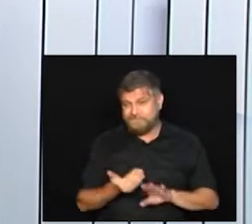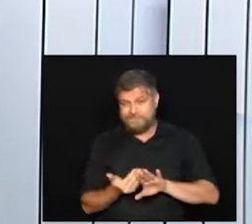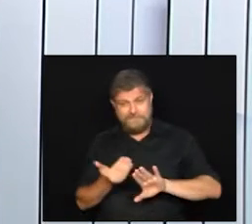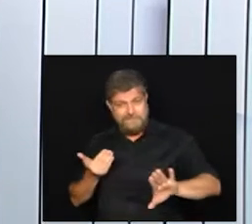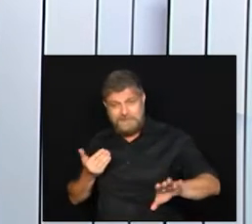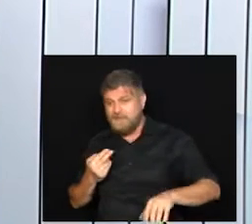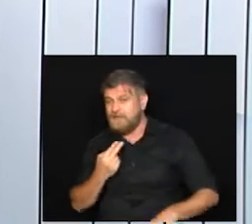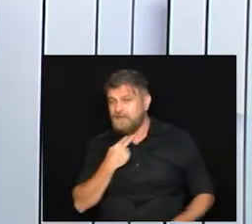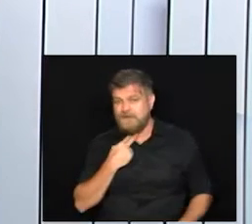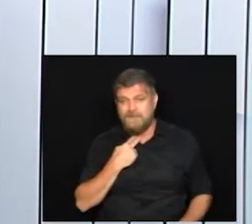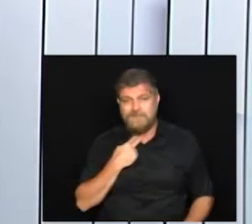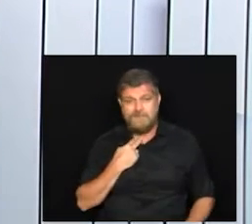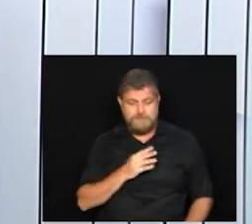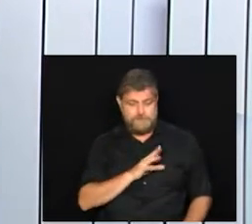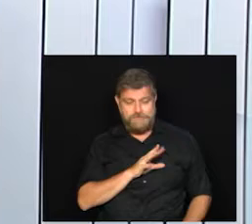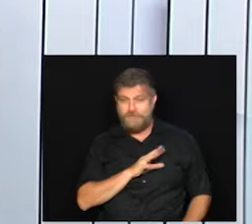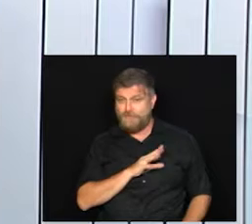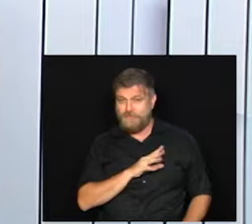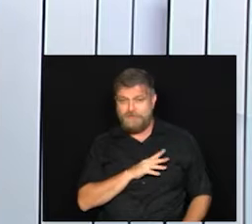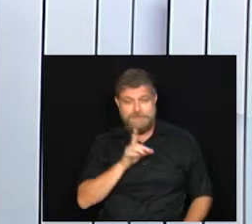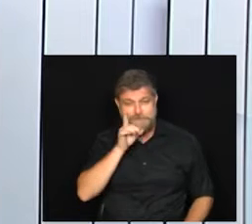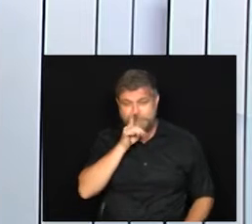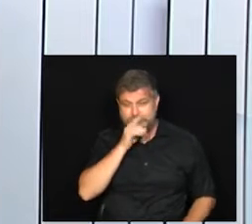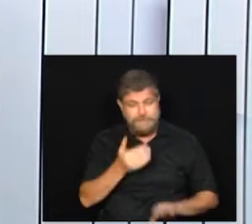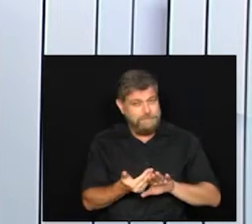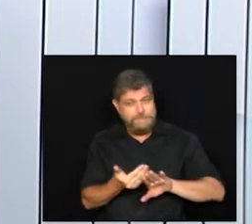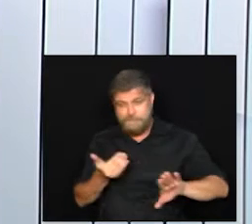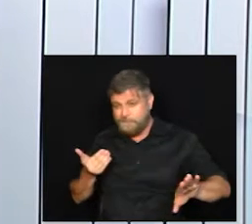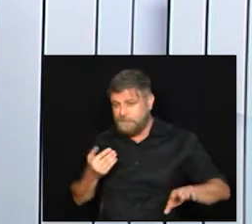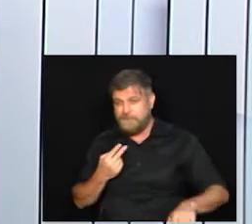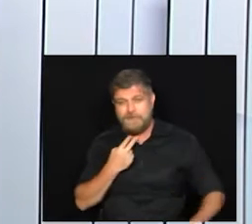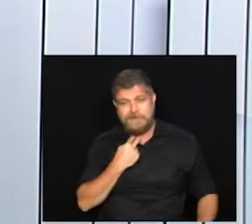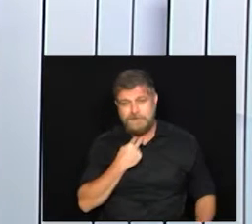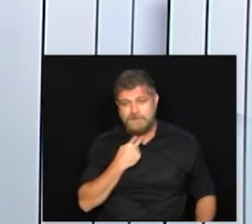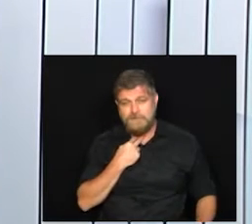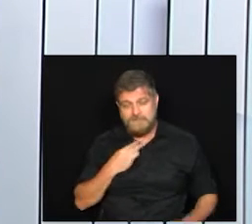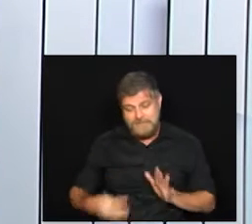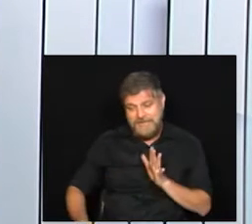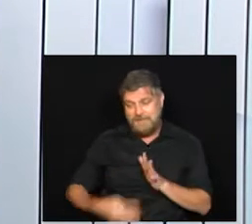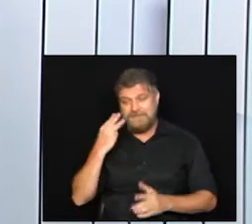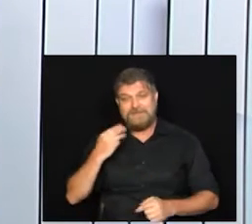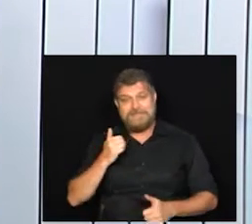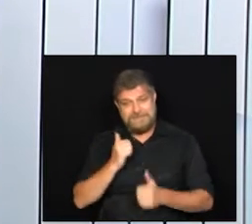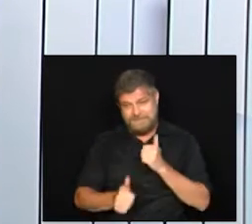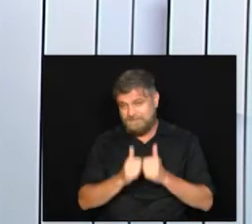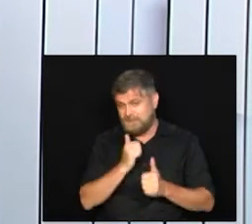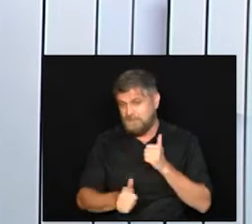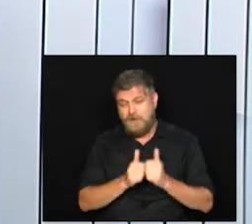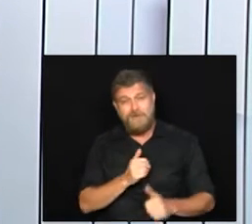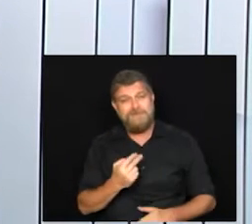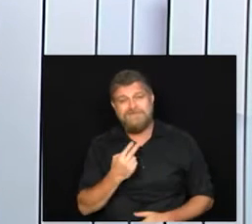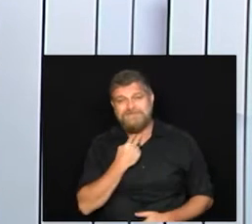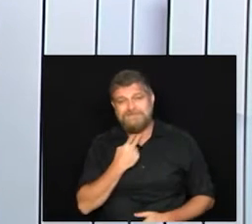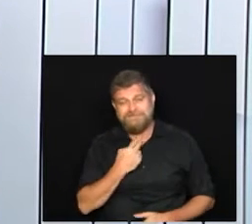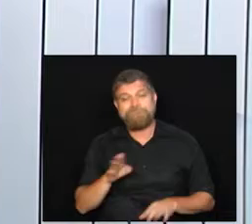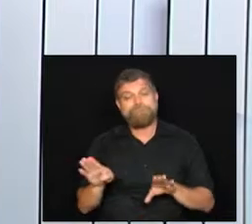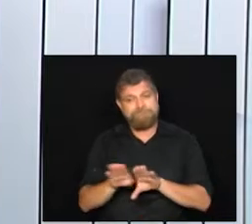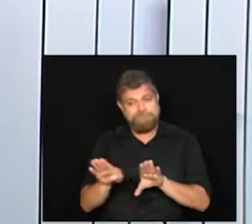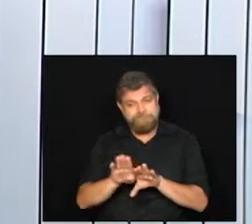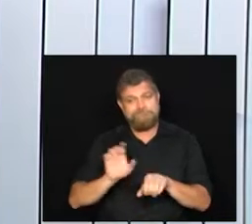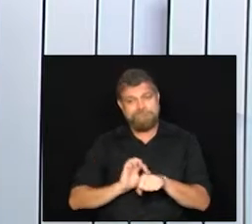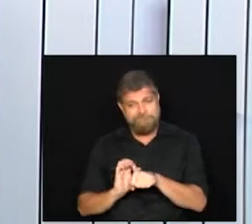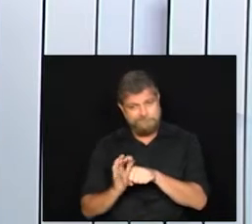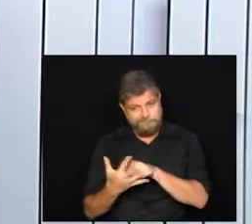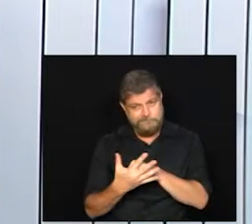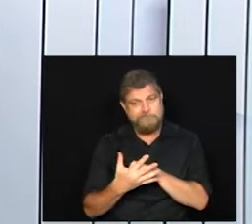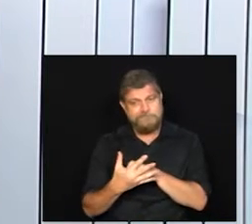do duelo contra o Corinthians no próximo domingo, válido pela terceira rodada. Então, o futebol também está